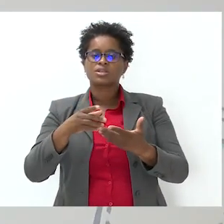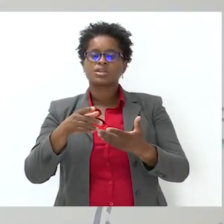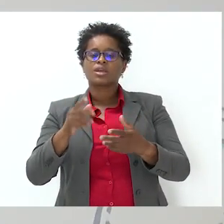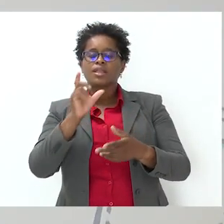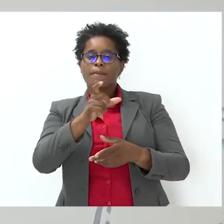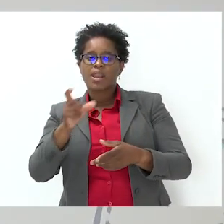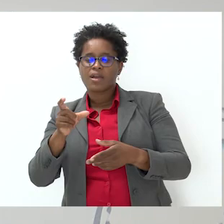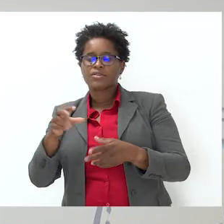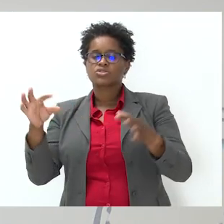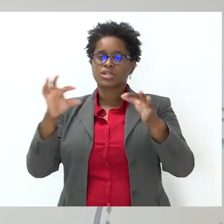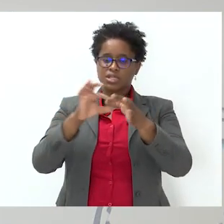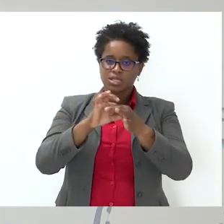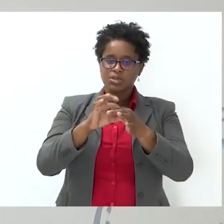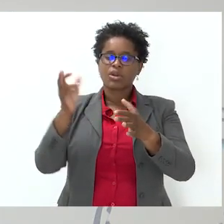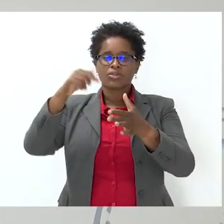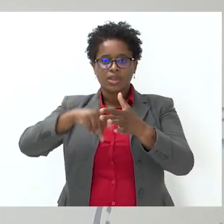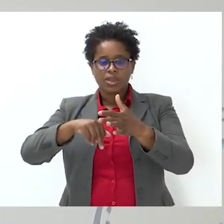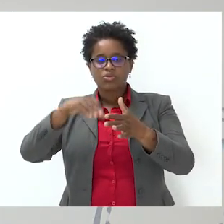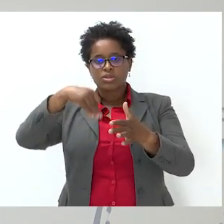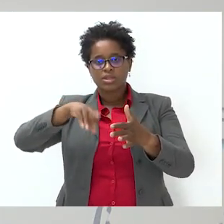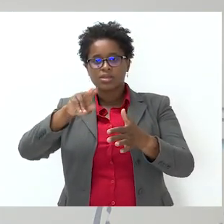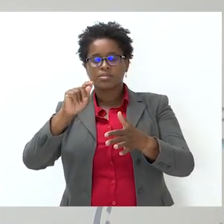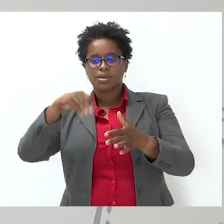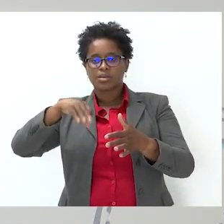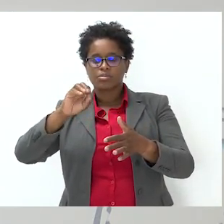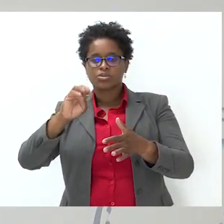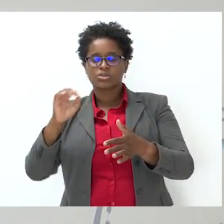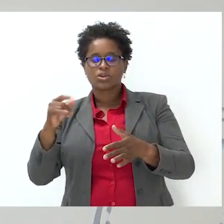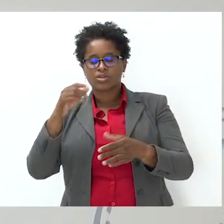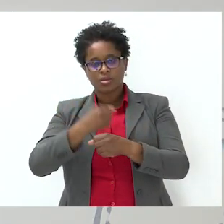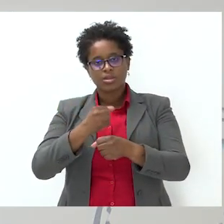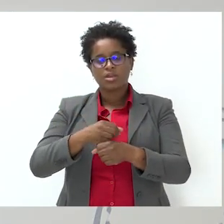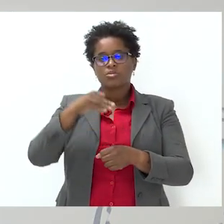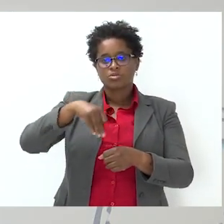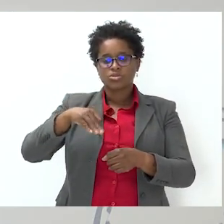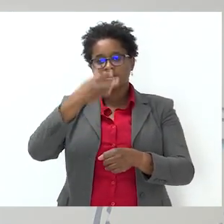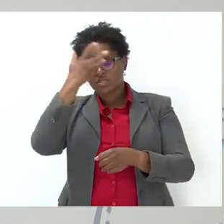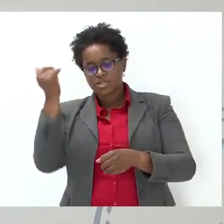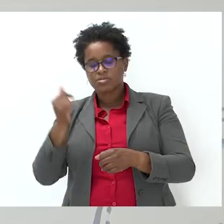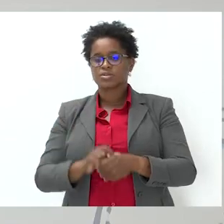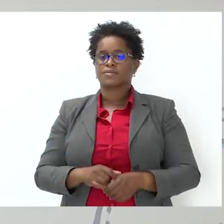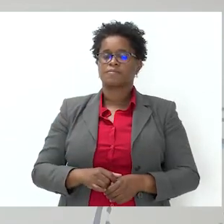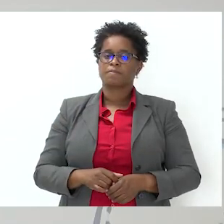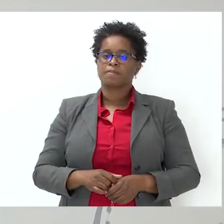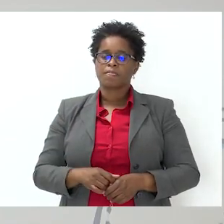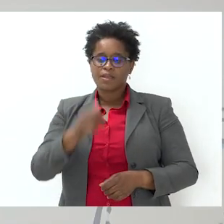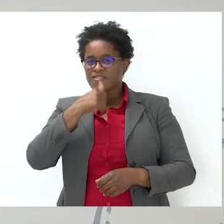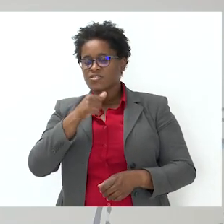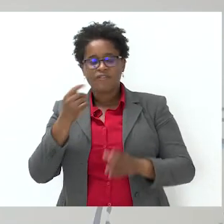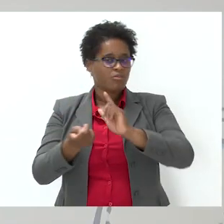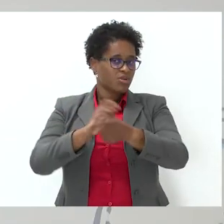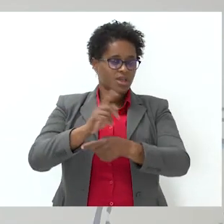as palavras que ligam. Dentro de preposições, vimos preposições simples, que são aquelas que não